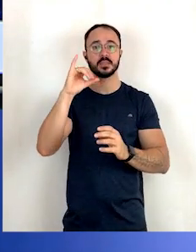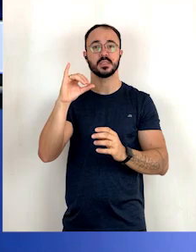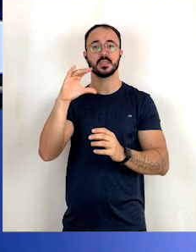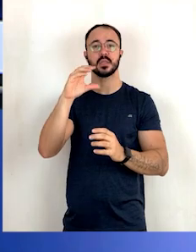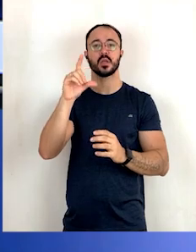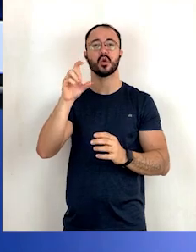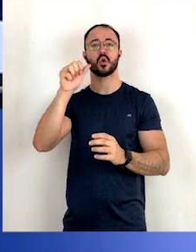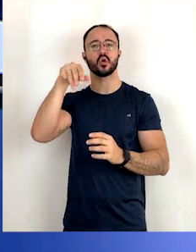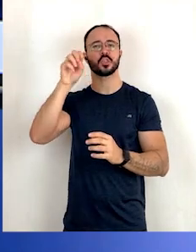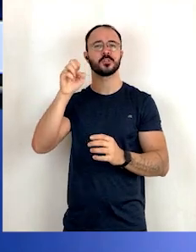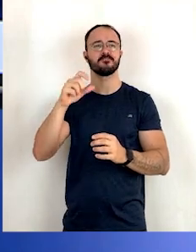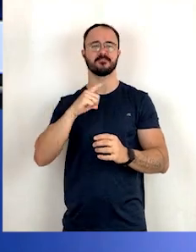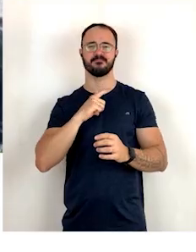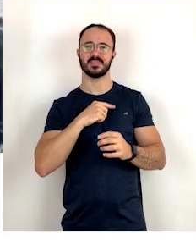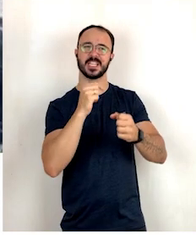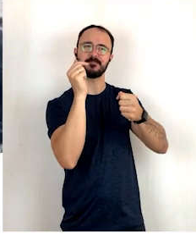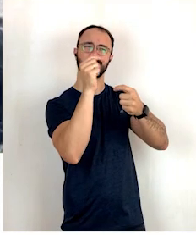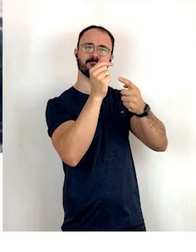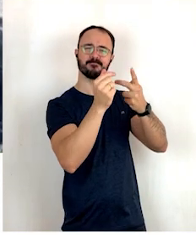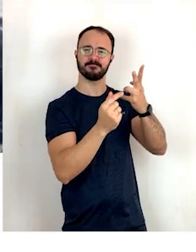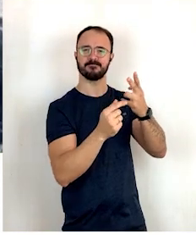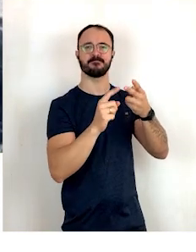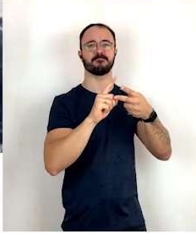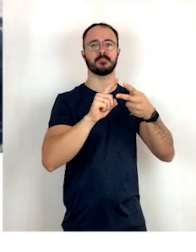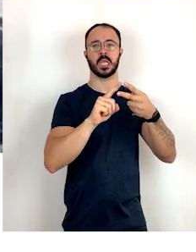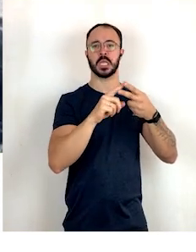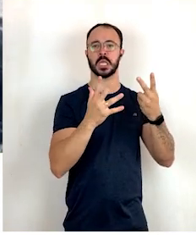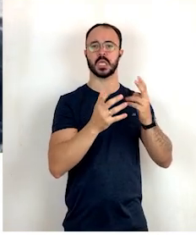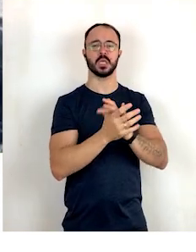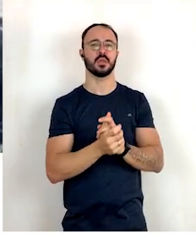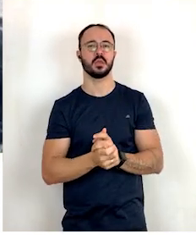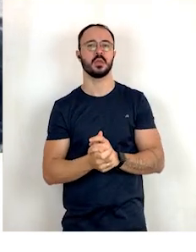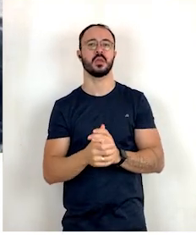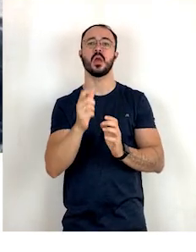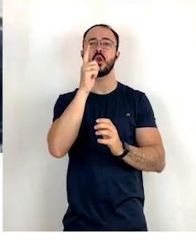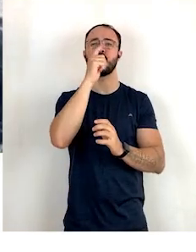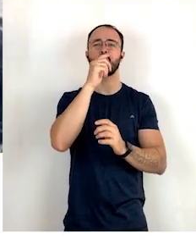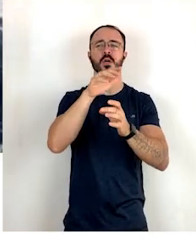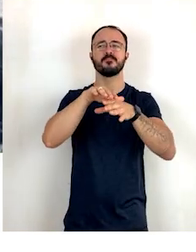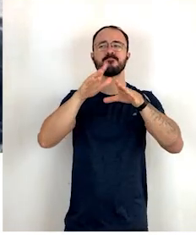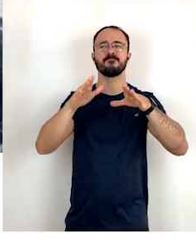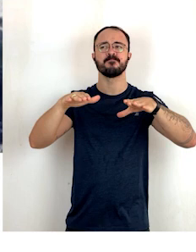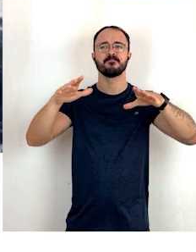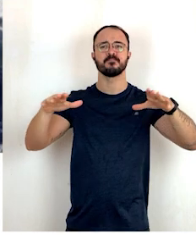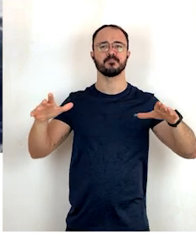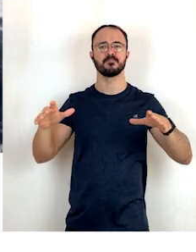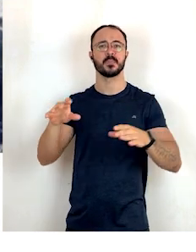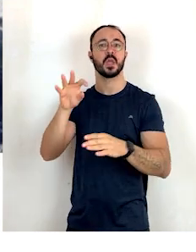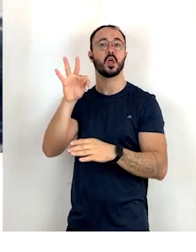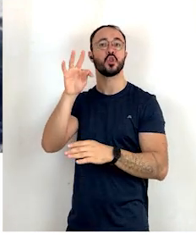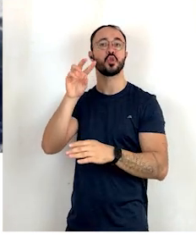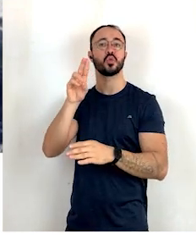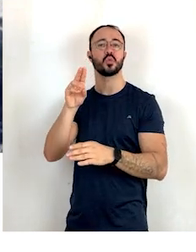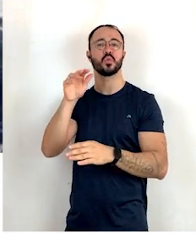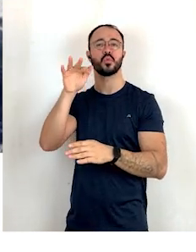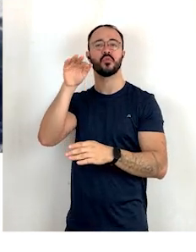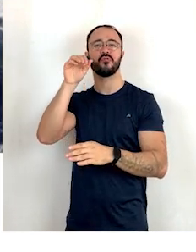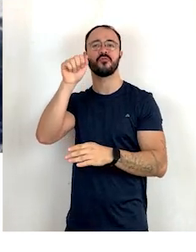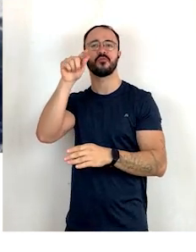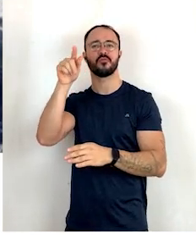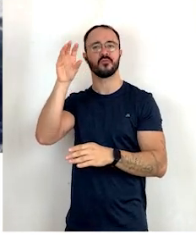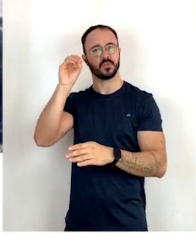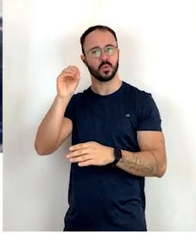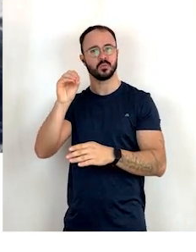como tufões ou furacões. No Oceano Pacífico, na Ásia, ele é classificado como tufão. E quando ocorre no